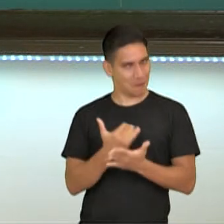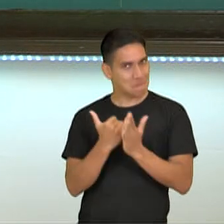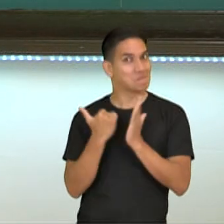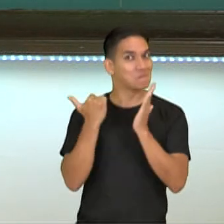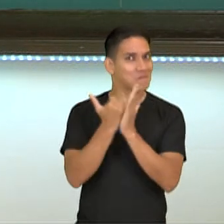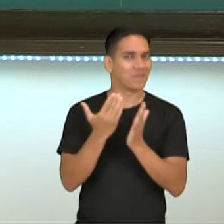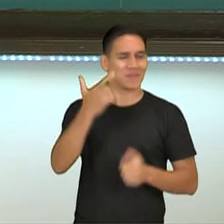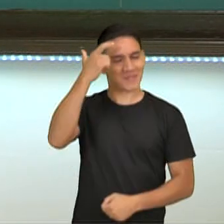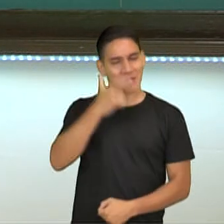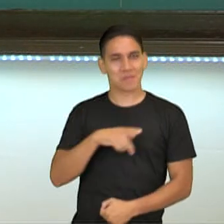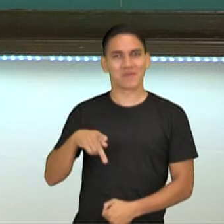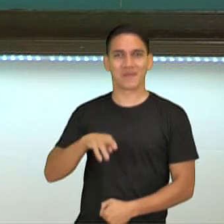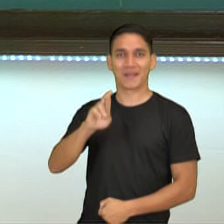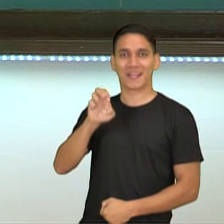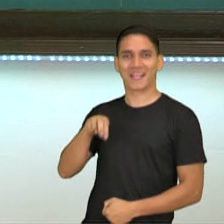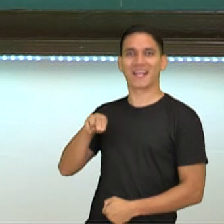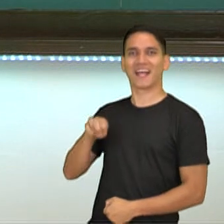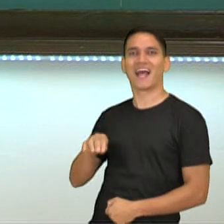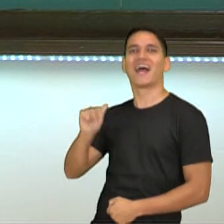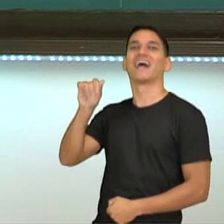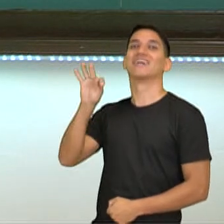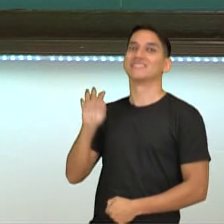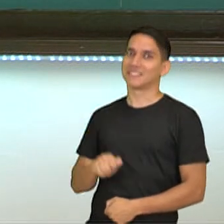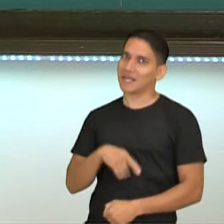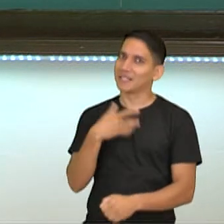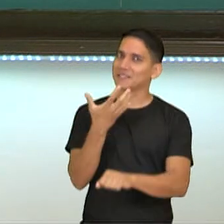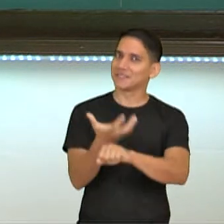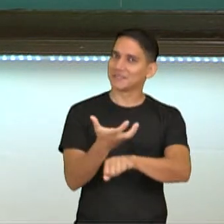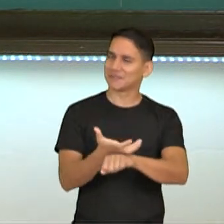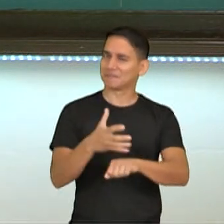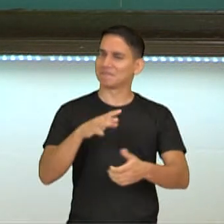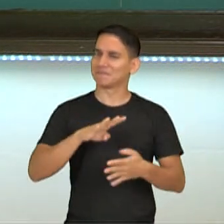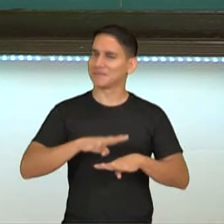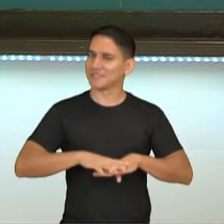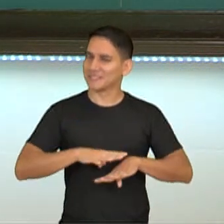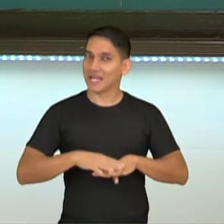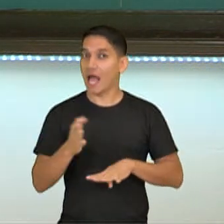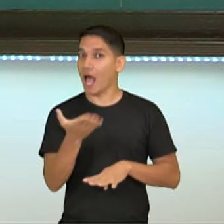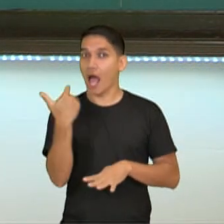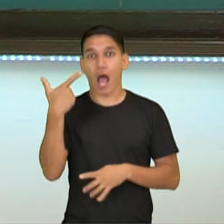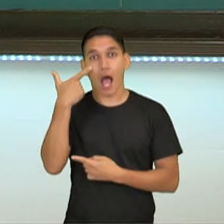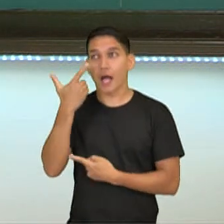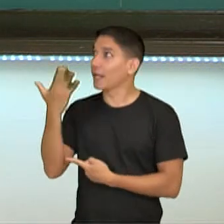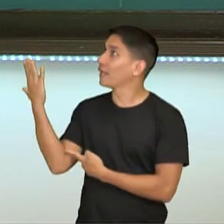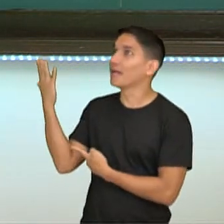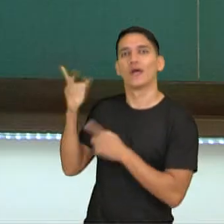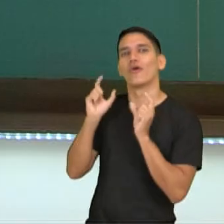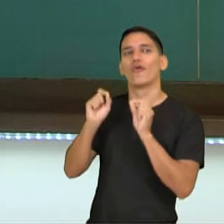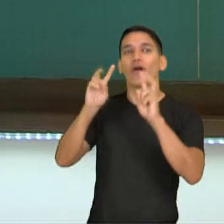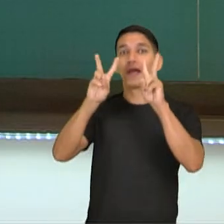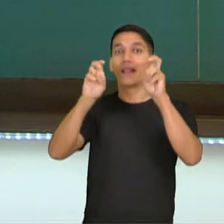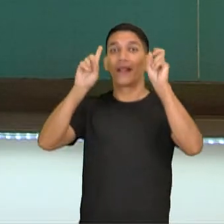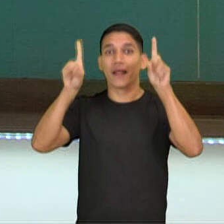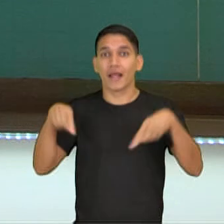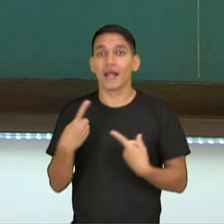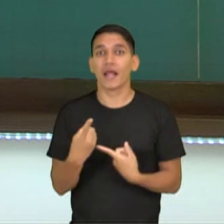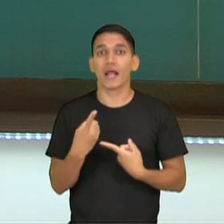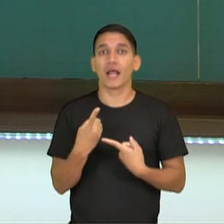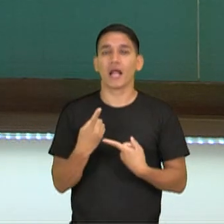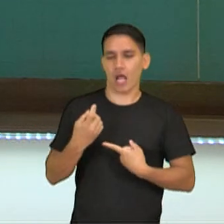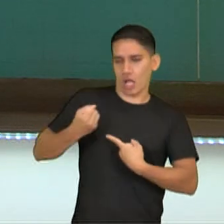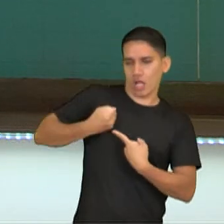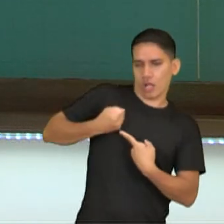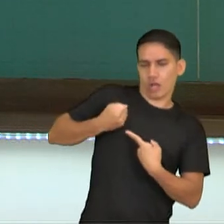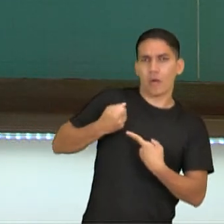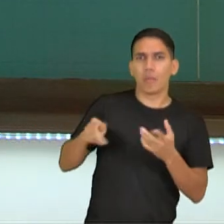bastante. Eu sou a professora Renata, da disciplina de Matemática, e vou trabalhar com vocês os valores notáveis de